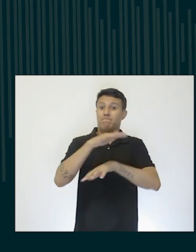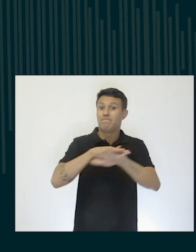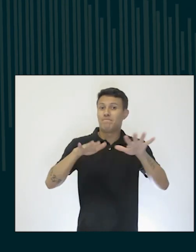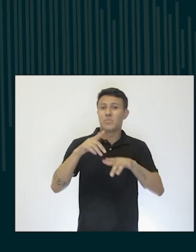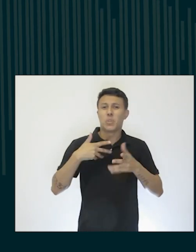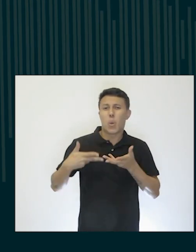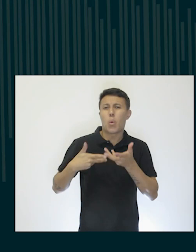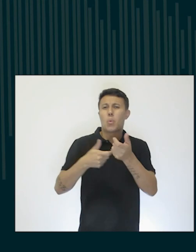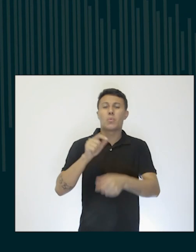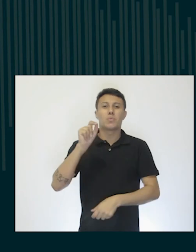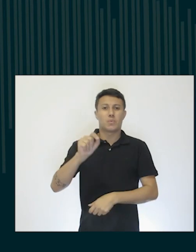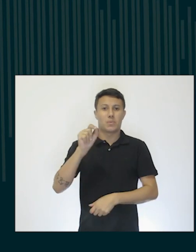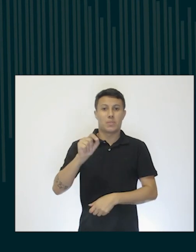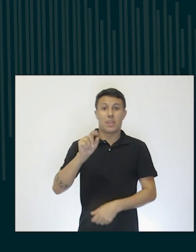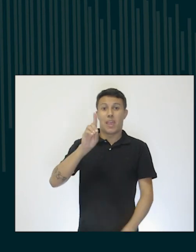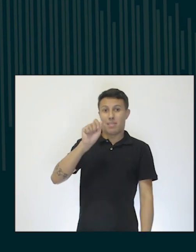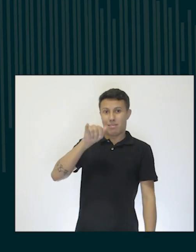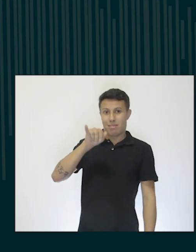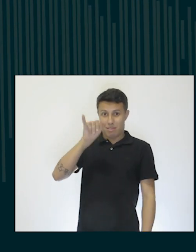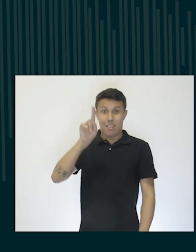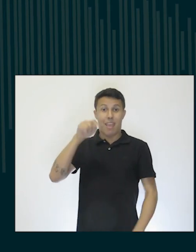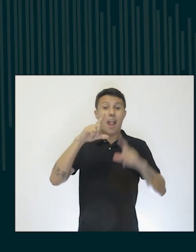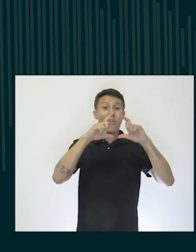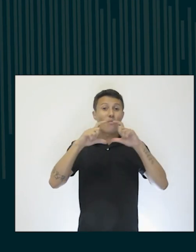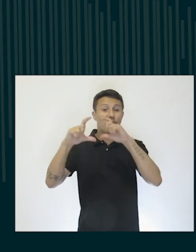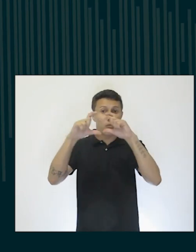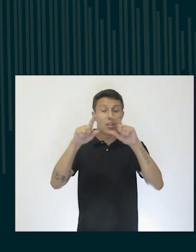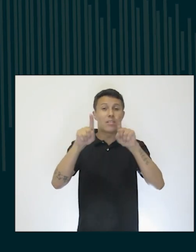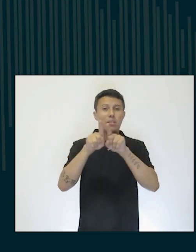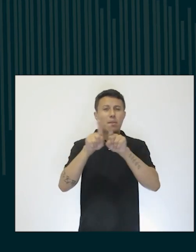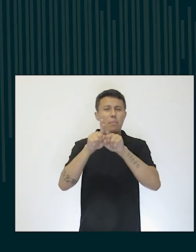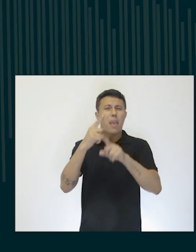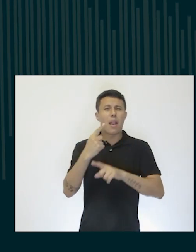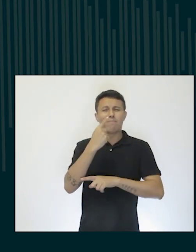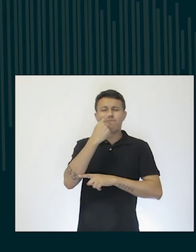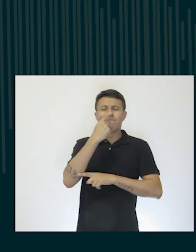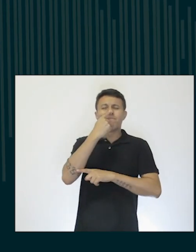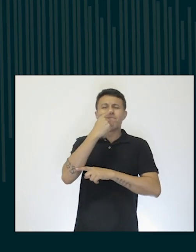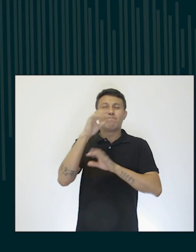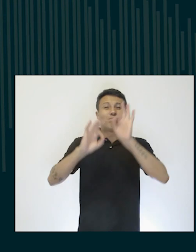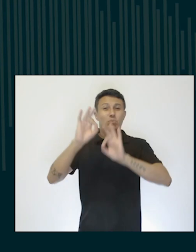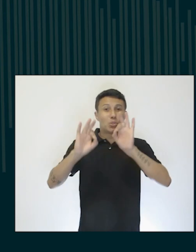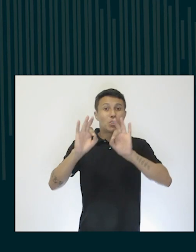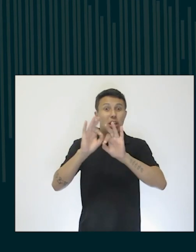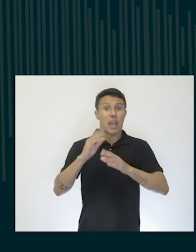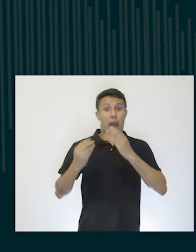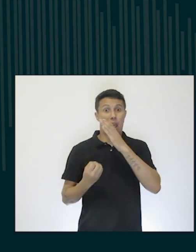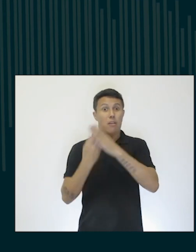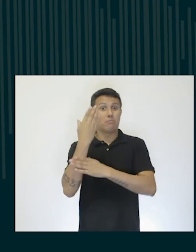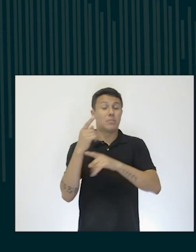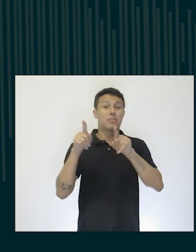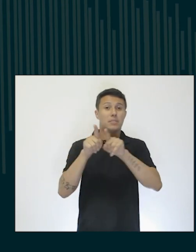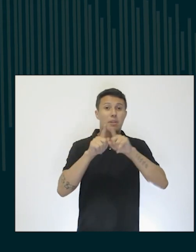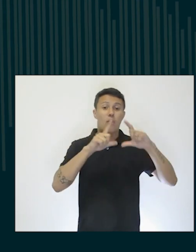Covid-19. E convidamos Dani Souza, que é fotógrafa, idealizadora do projeto Essência e participante do